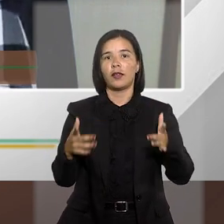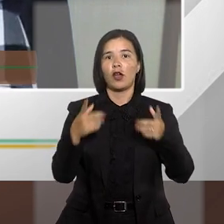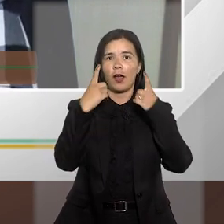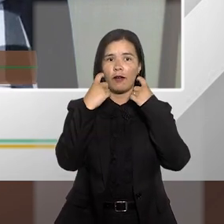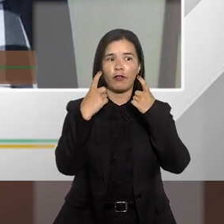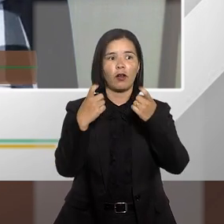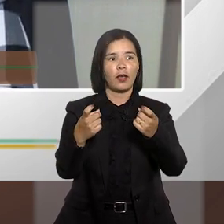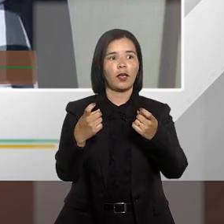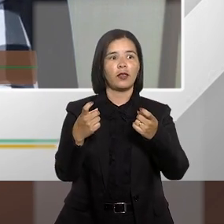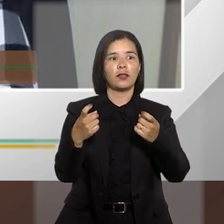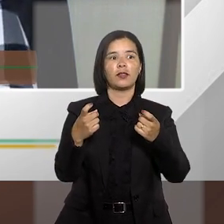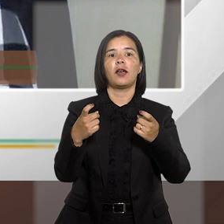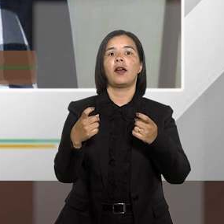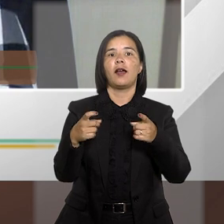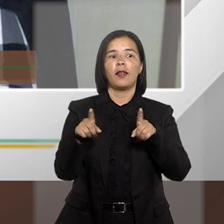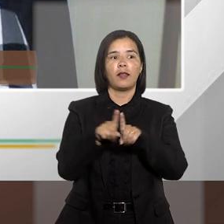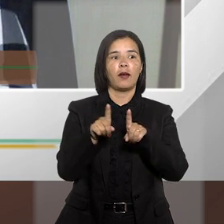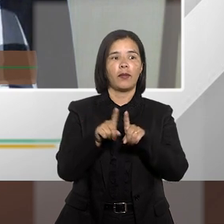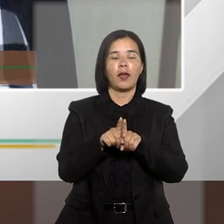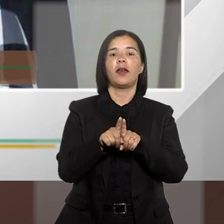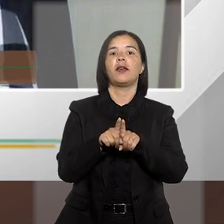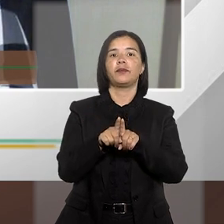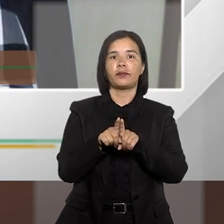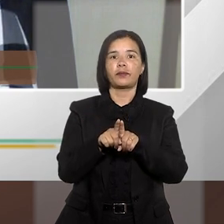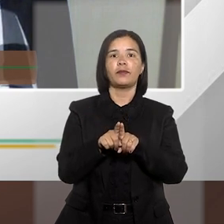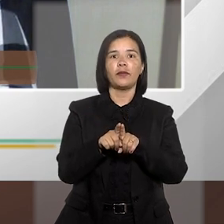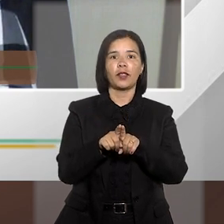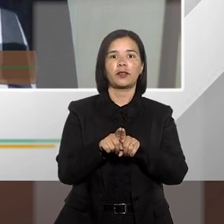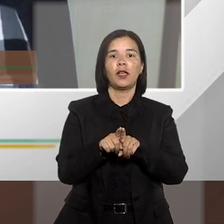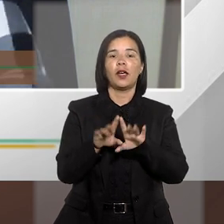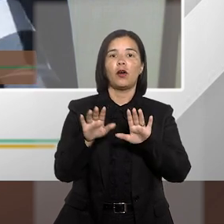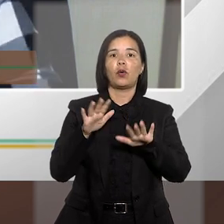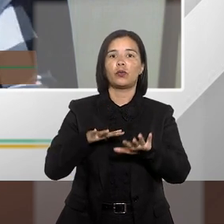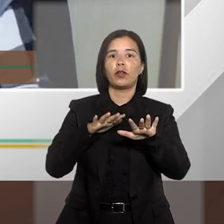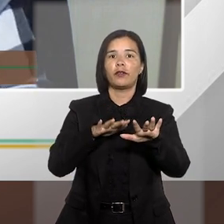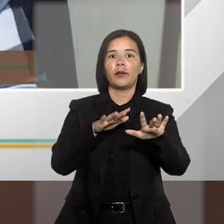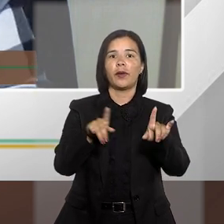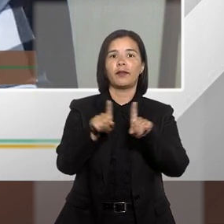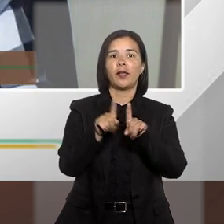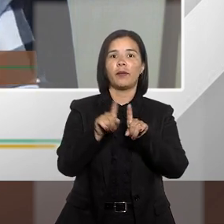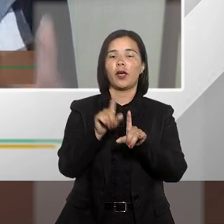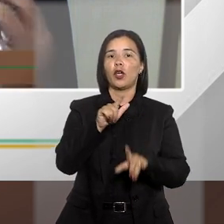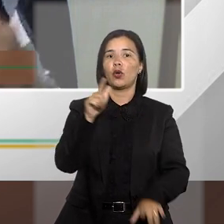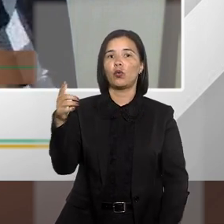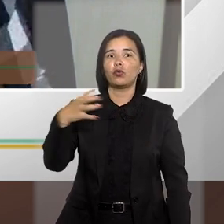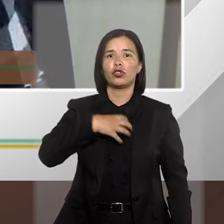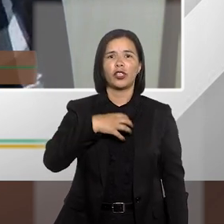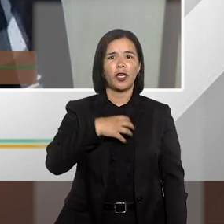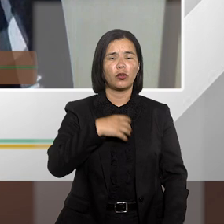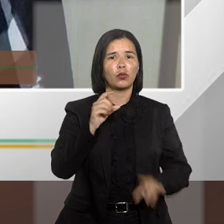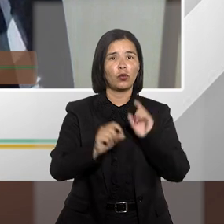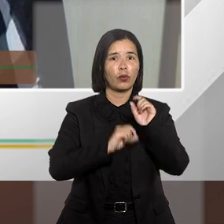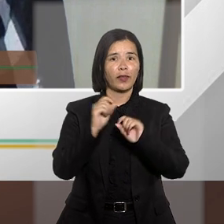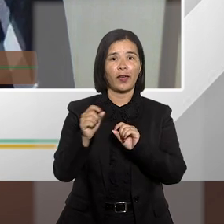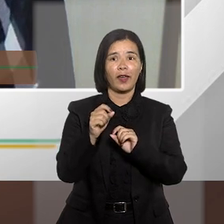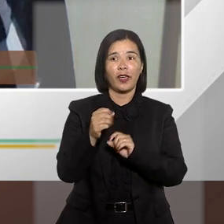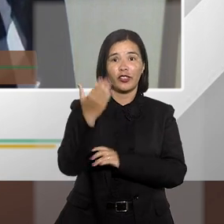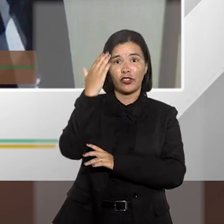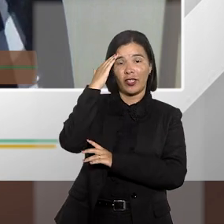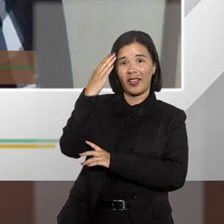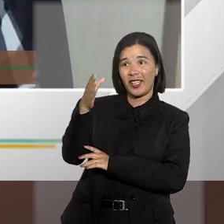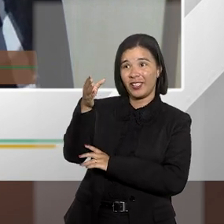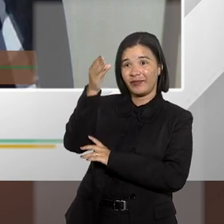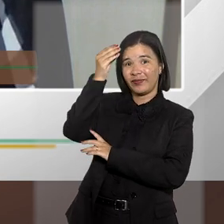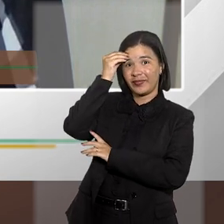não se dão da mesma forma. E aí o movimento tentou buscar uma forma de absorver uma expressão que ficasse